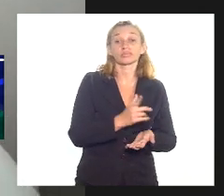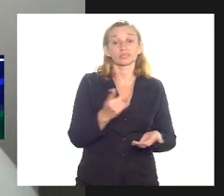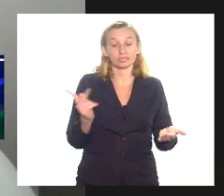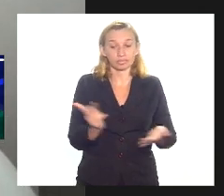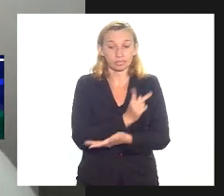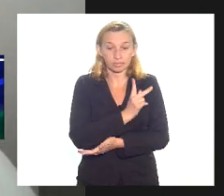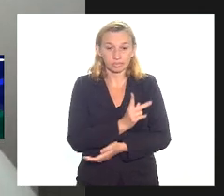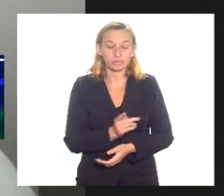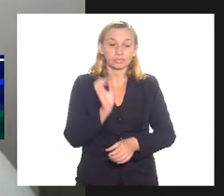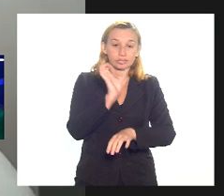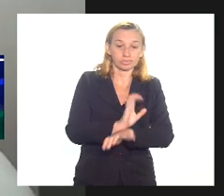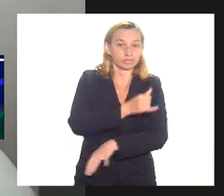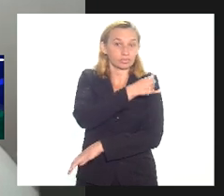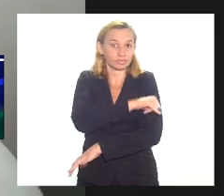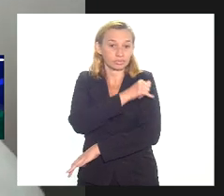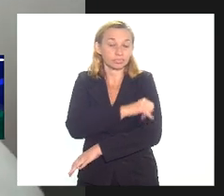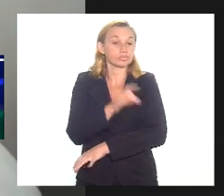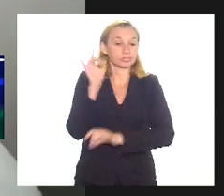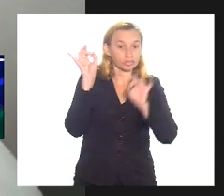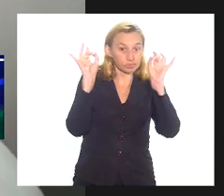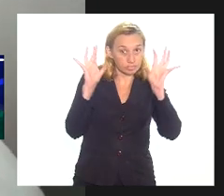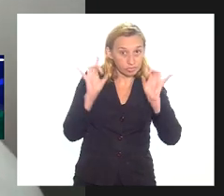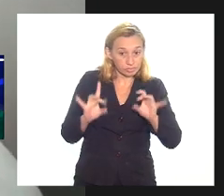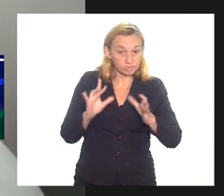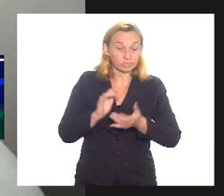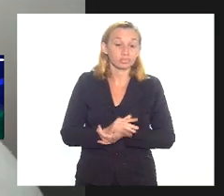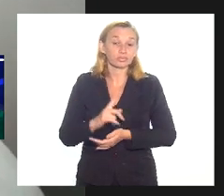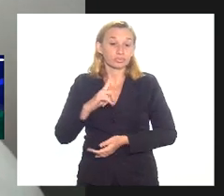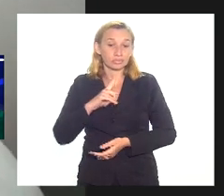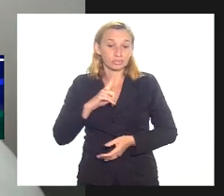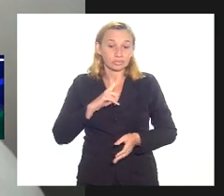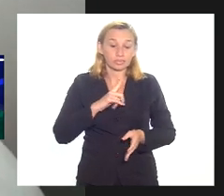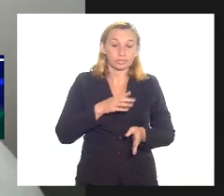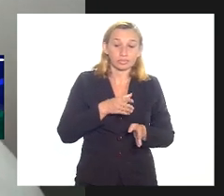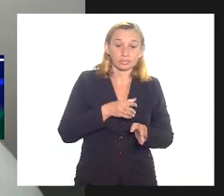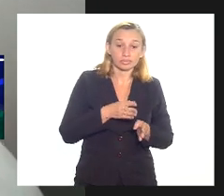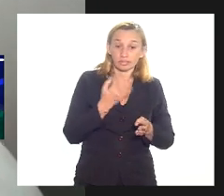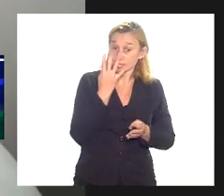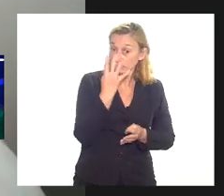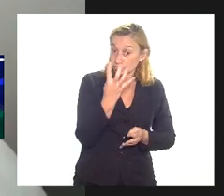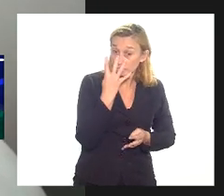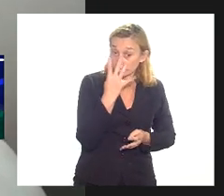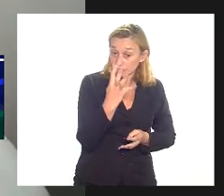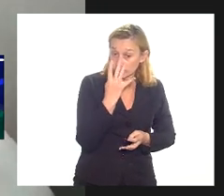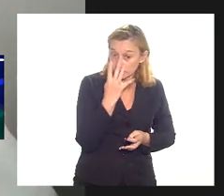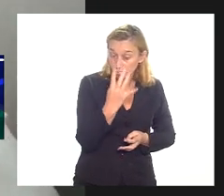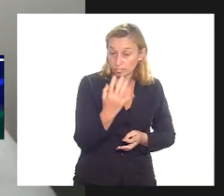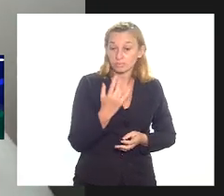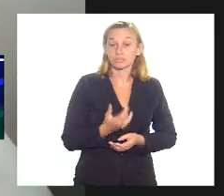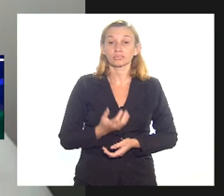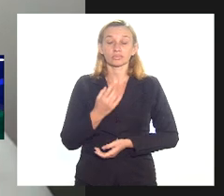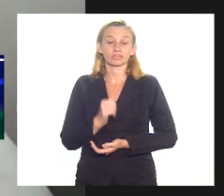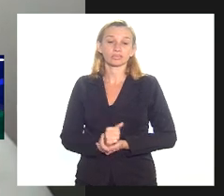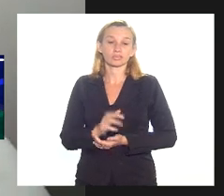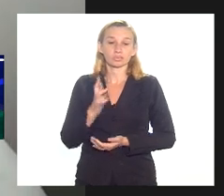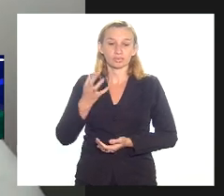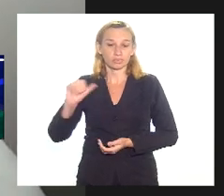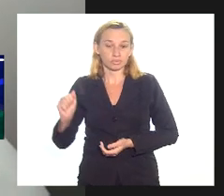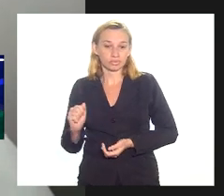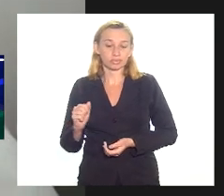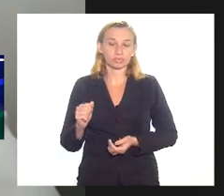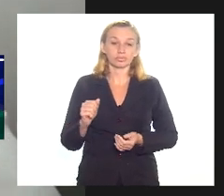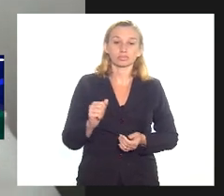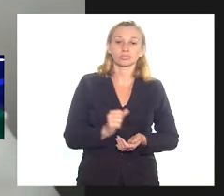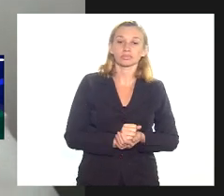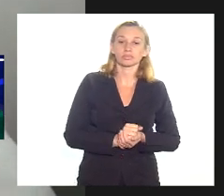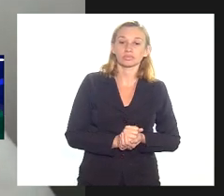no estado do Rio de Janeiro, em especial tem a orientação sexual, a raça, a identidade de